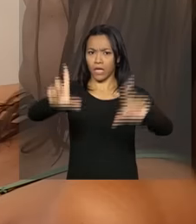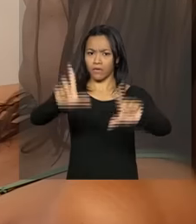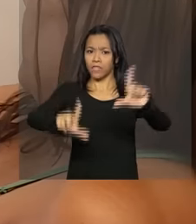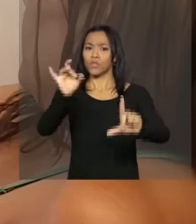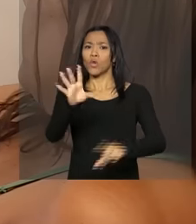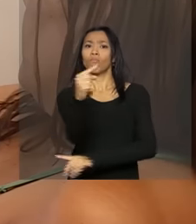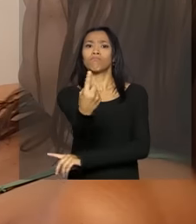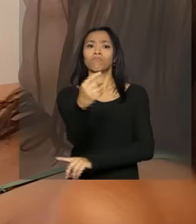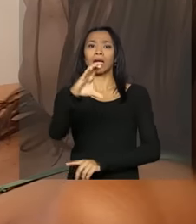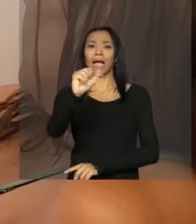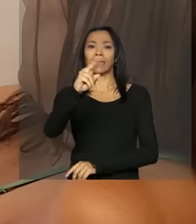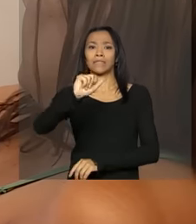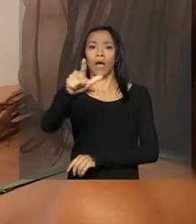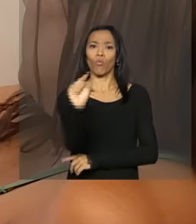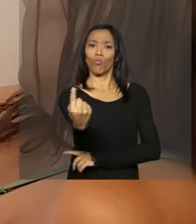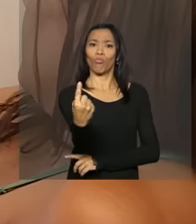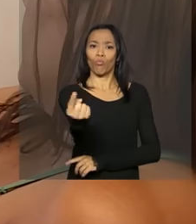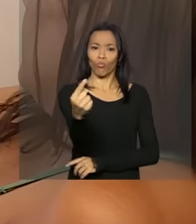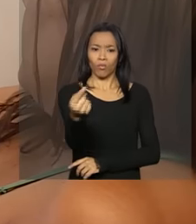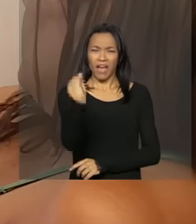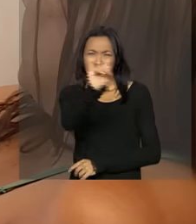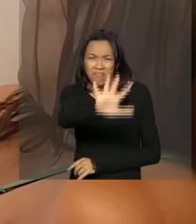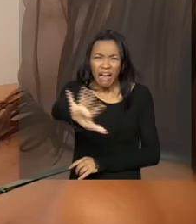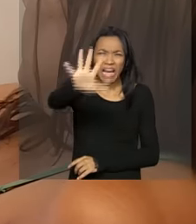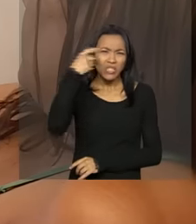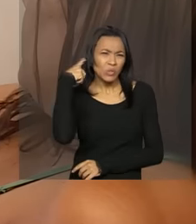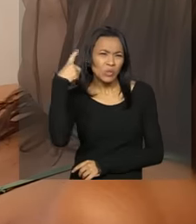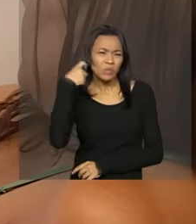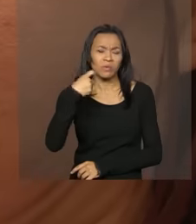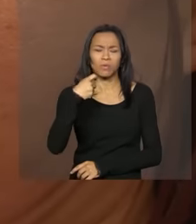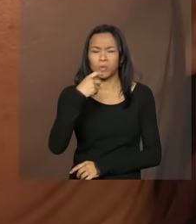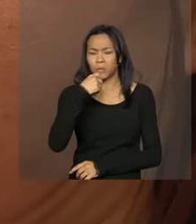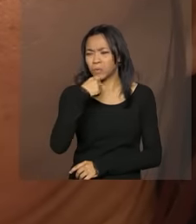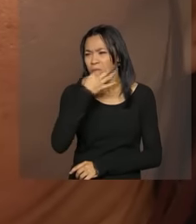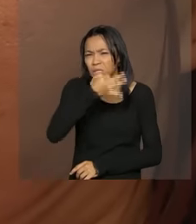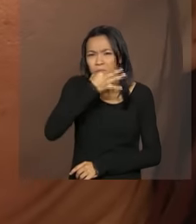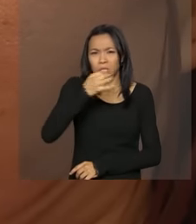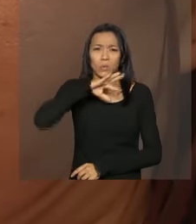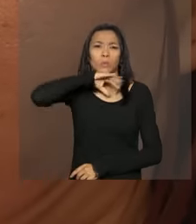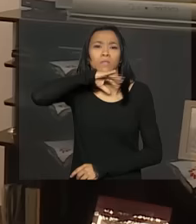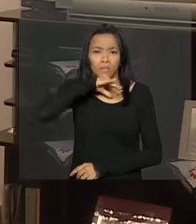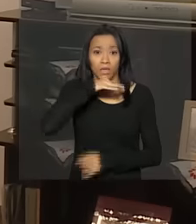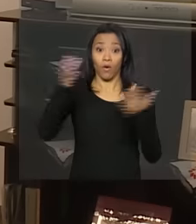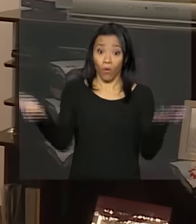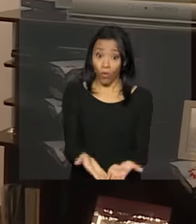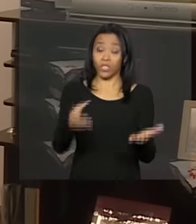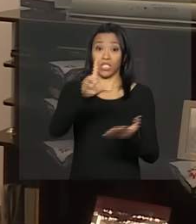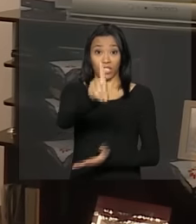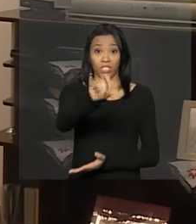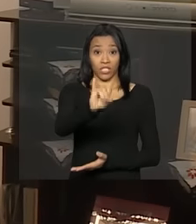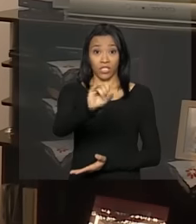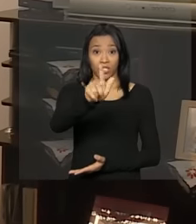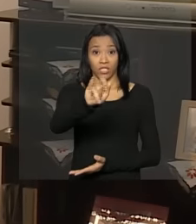sintonizava um canal e mesmo assim imagem e som eram bem ruins hoje com o sinal digital a família tem acesso a